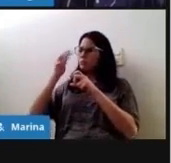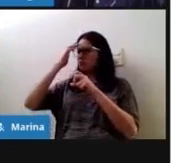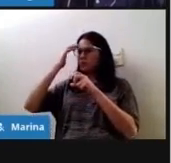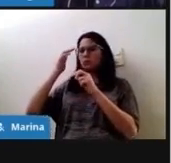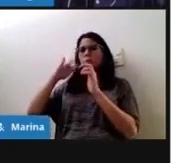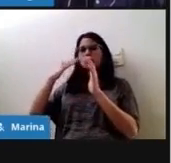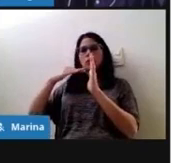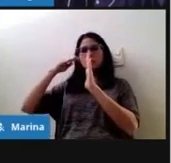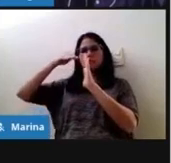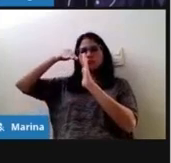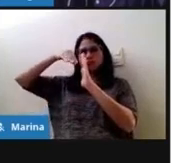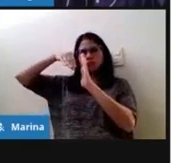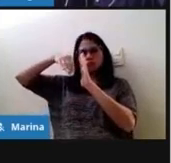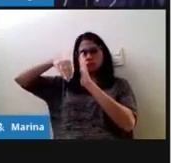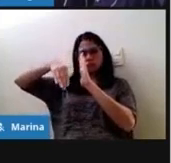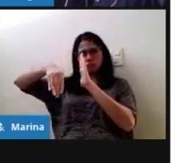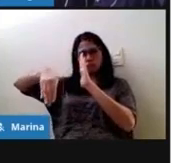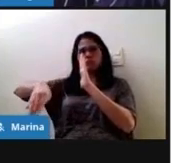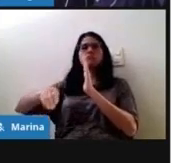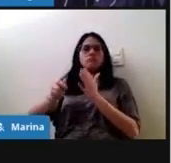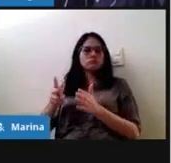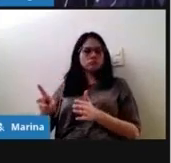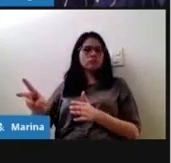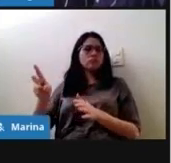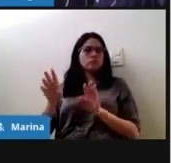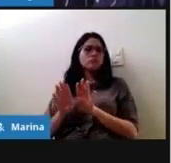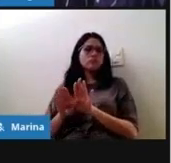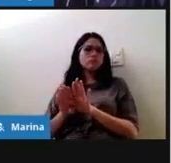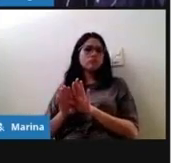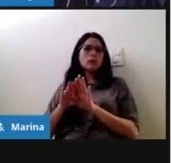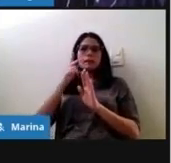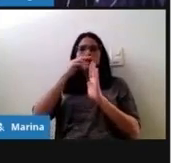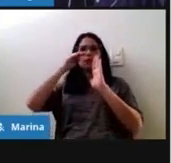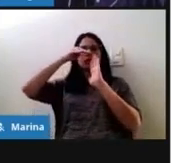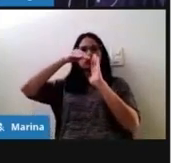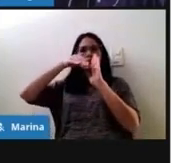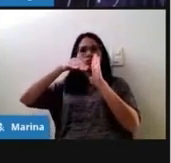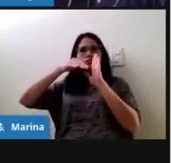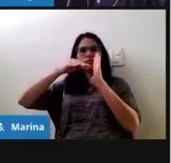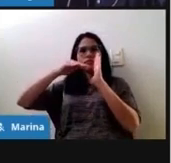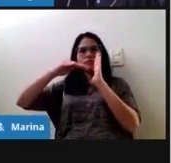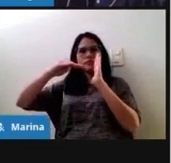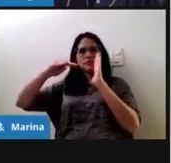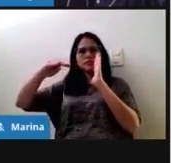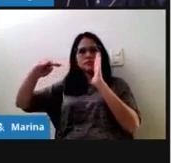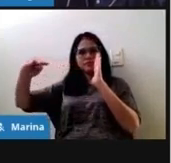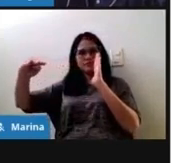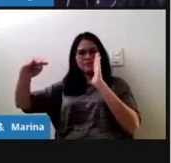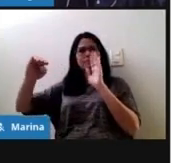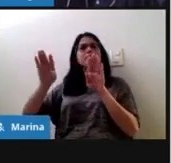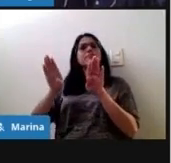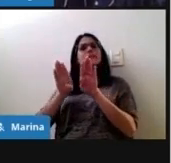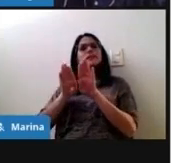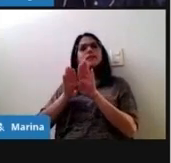ela diminui bastante, e tende a se estabilizar, né? E também, em relação à expectativa